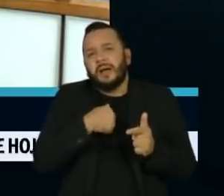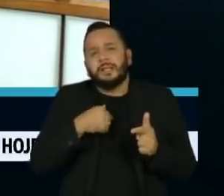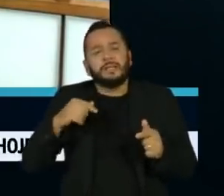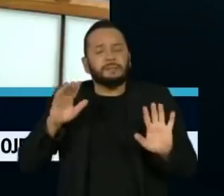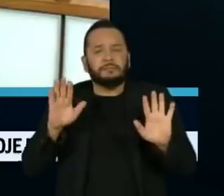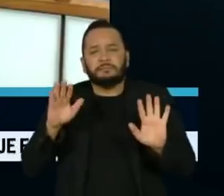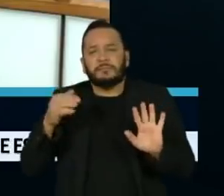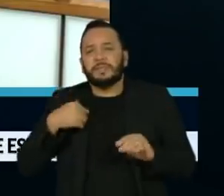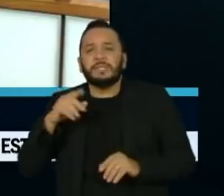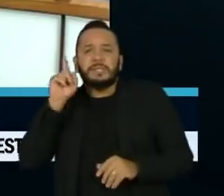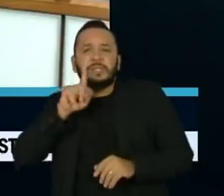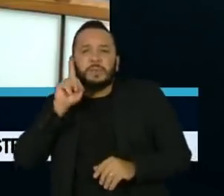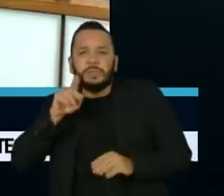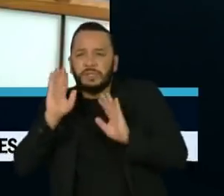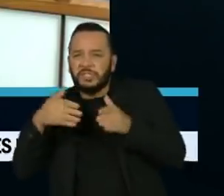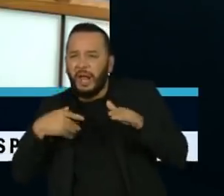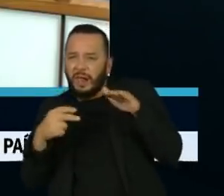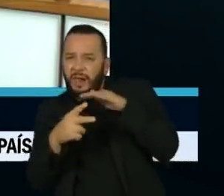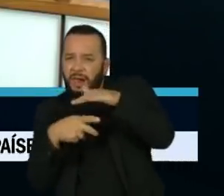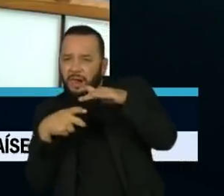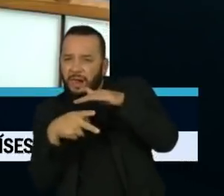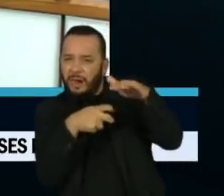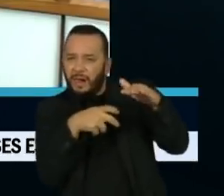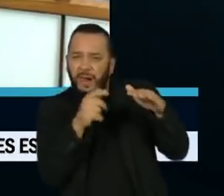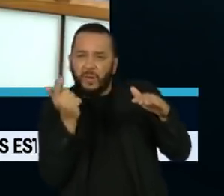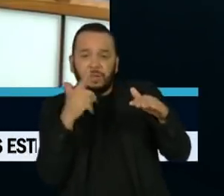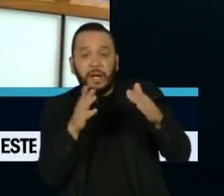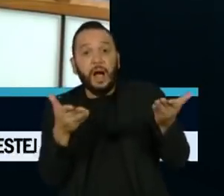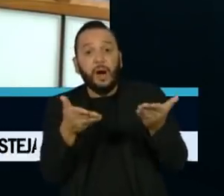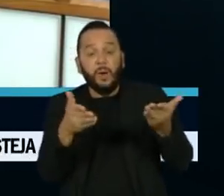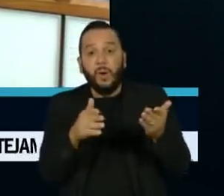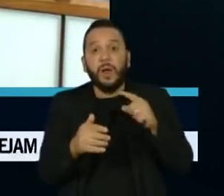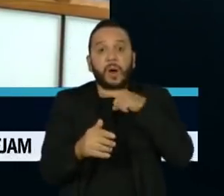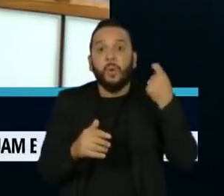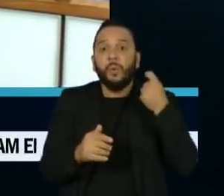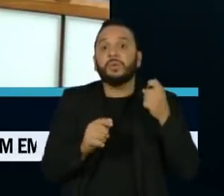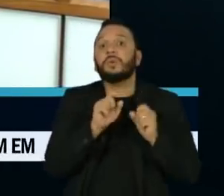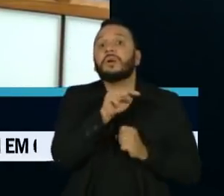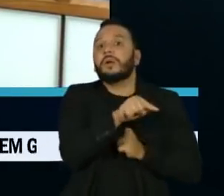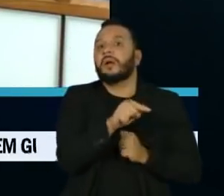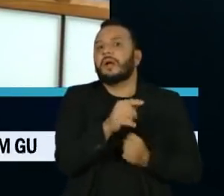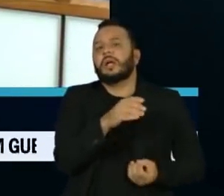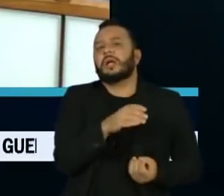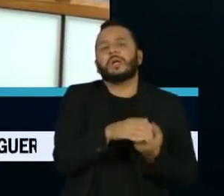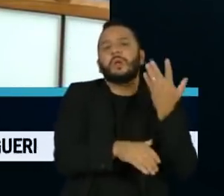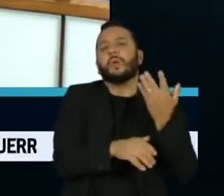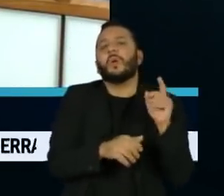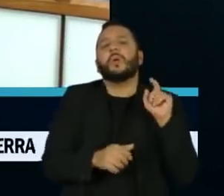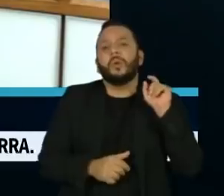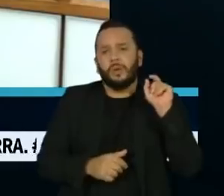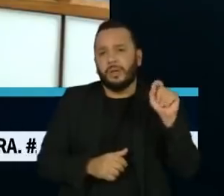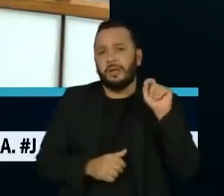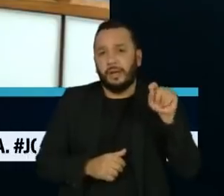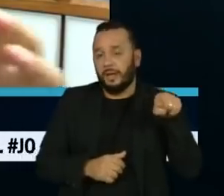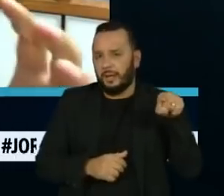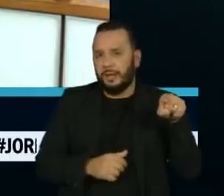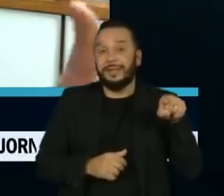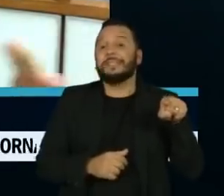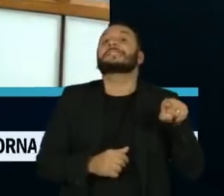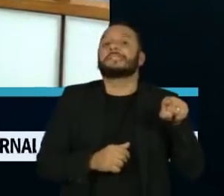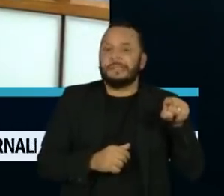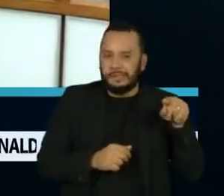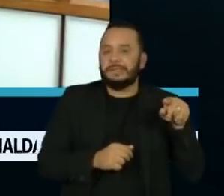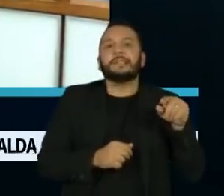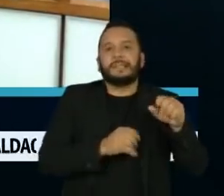então oito anos estão desenvolvendo um sistema que pode